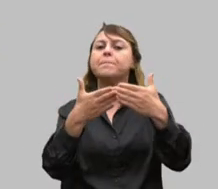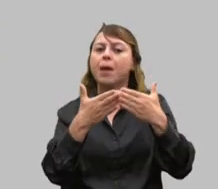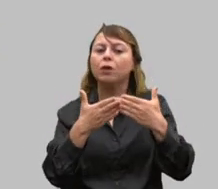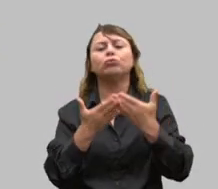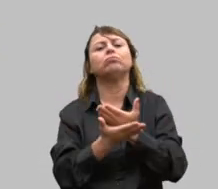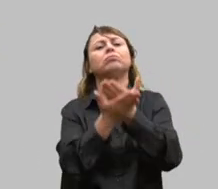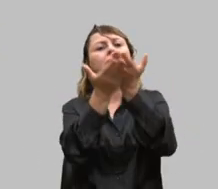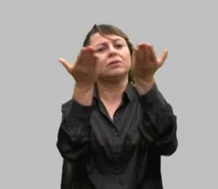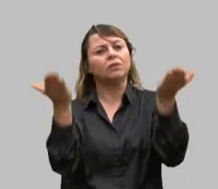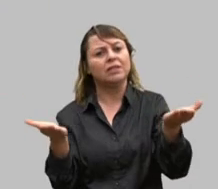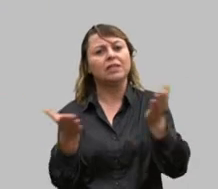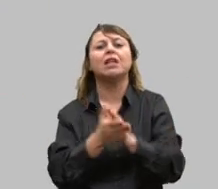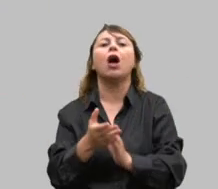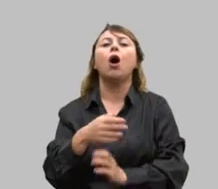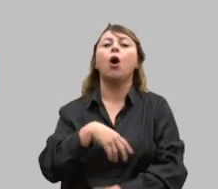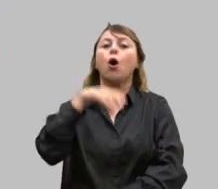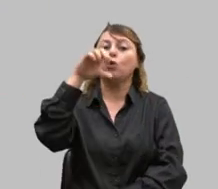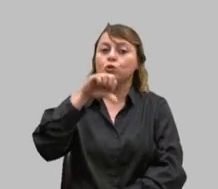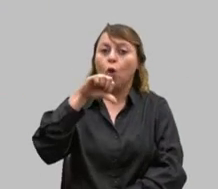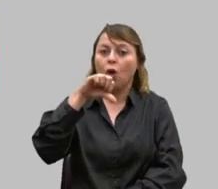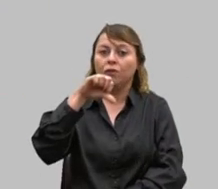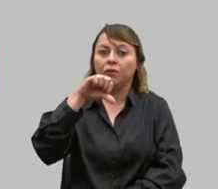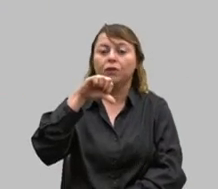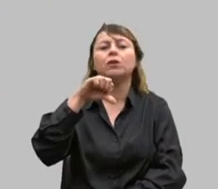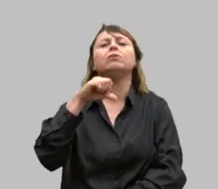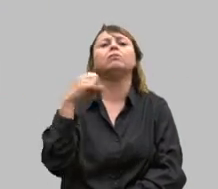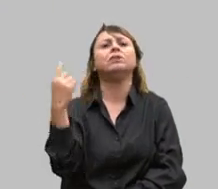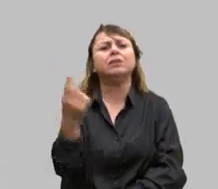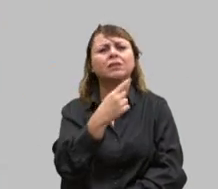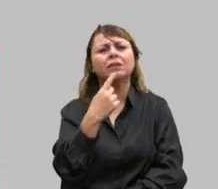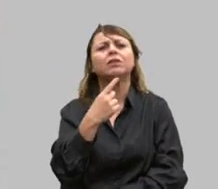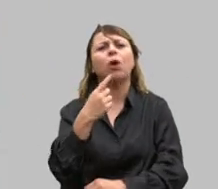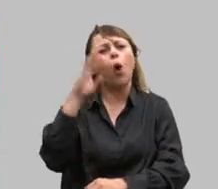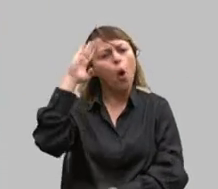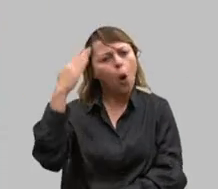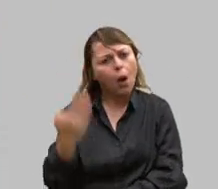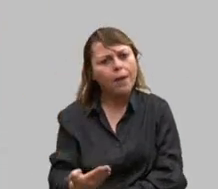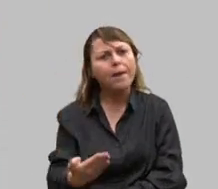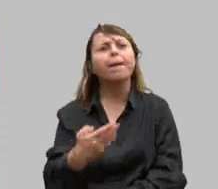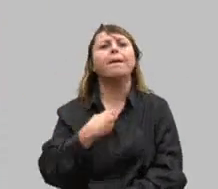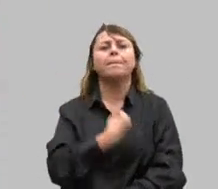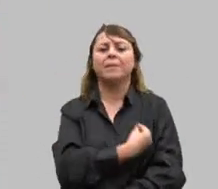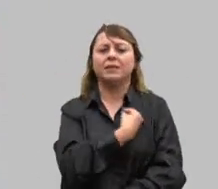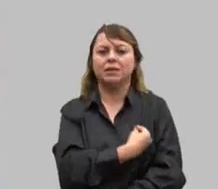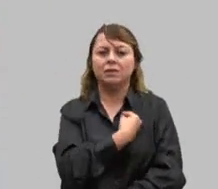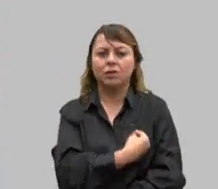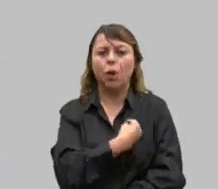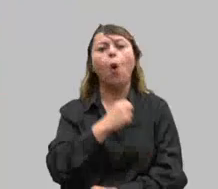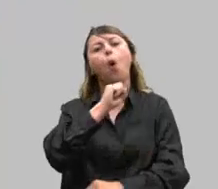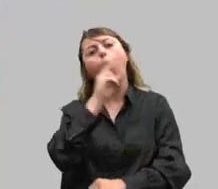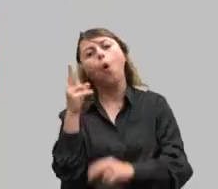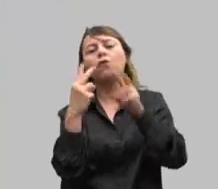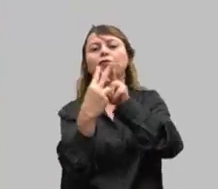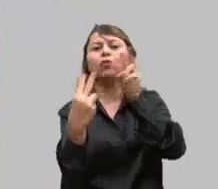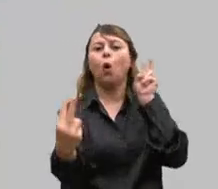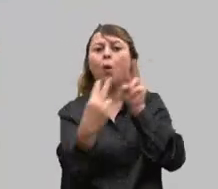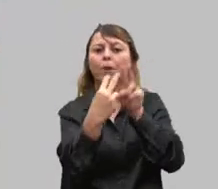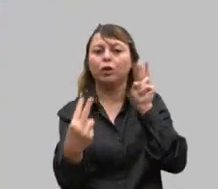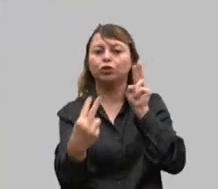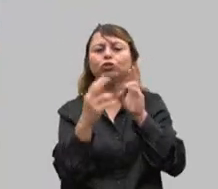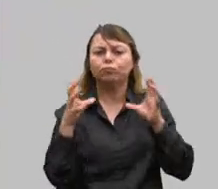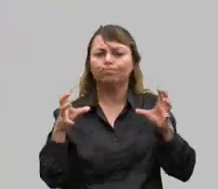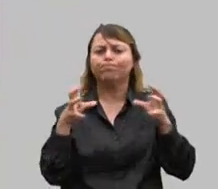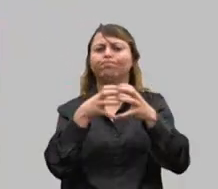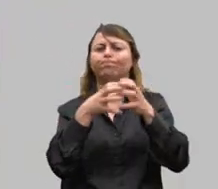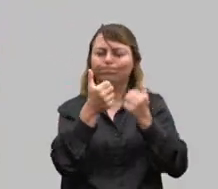aos nobres e diz que nos ouvem presencialmente ou virtualmente quem Conjunto